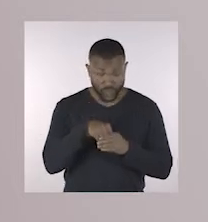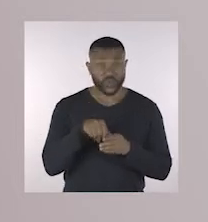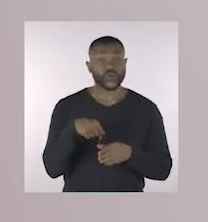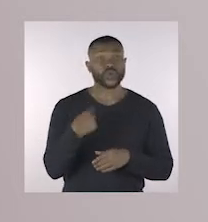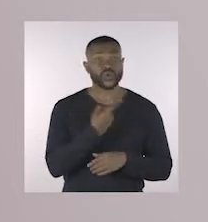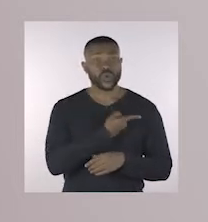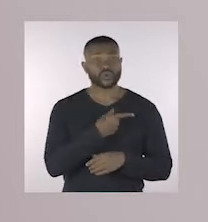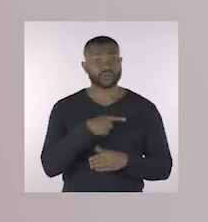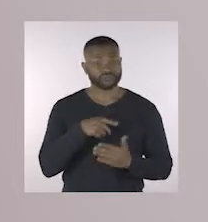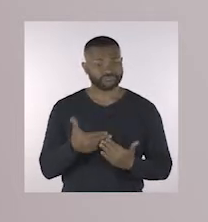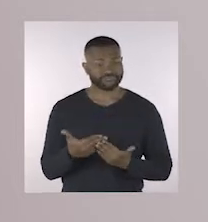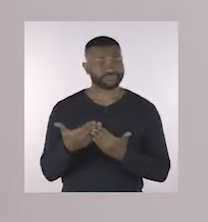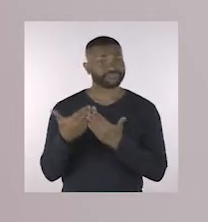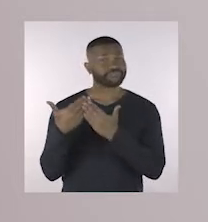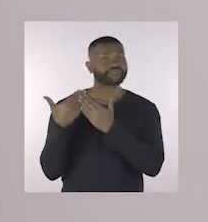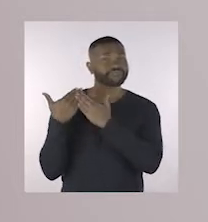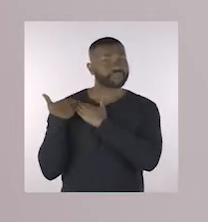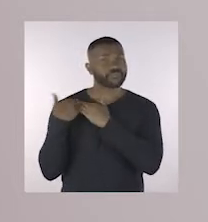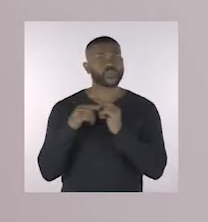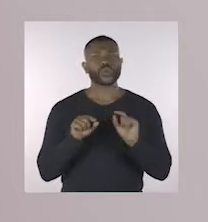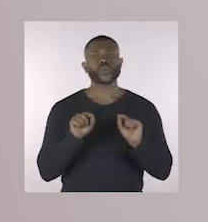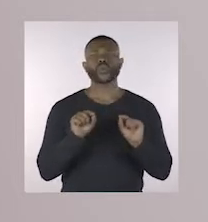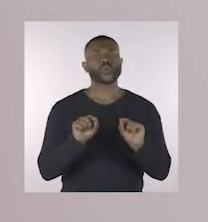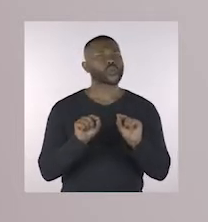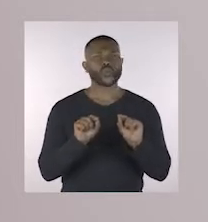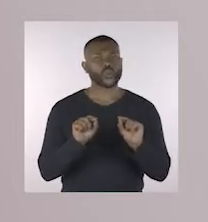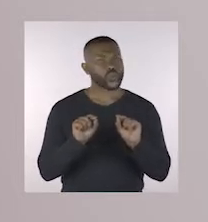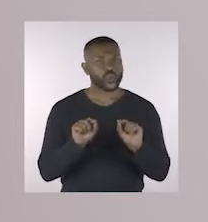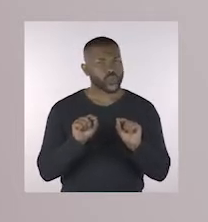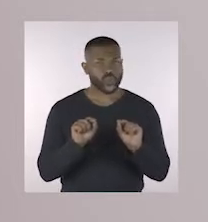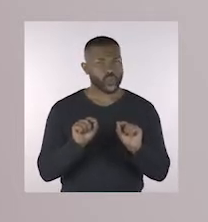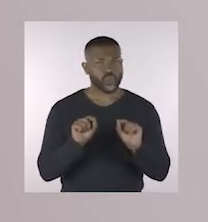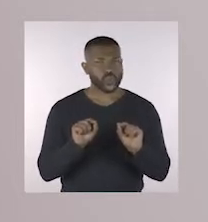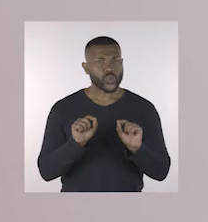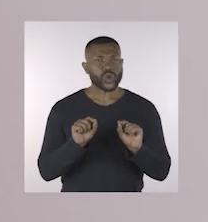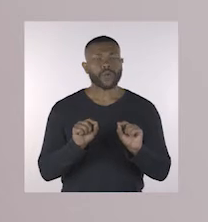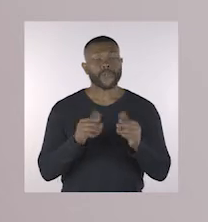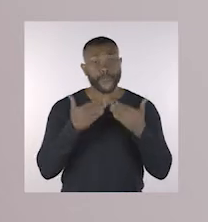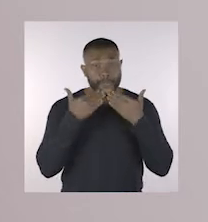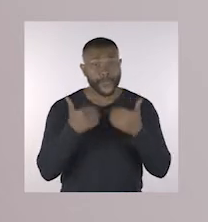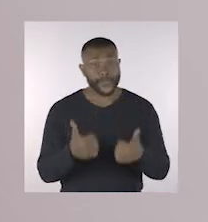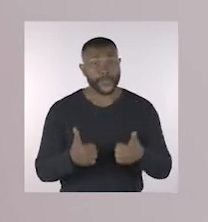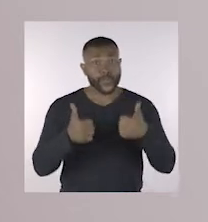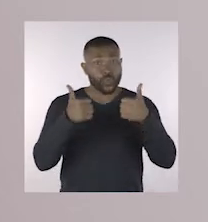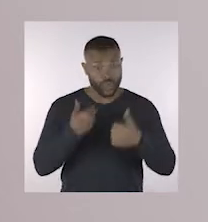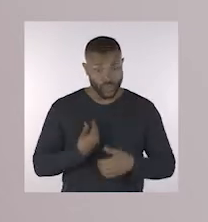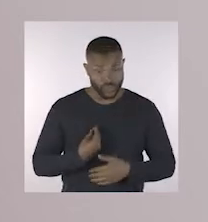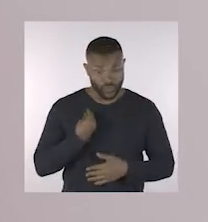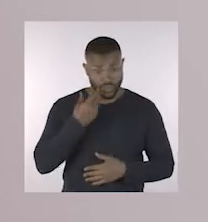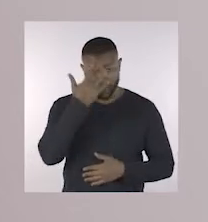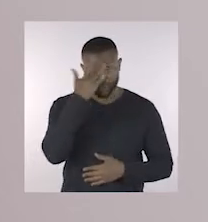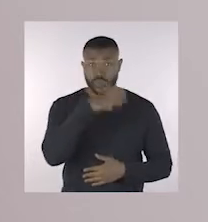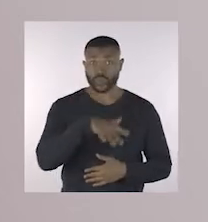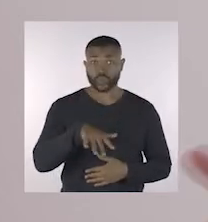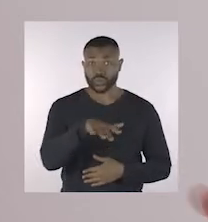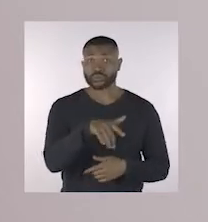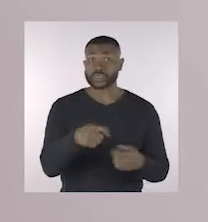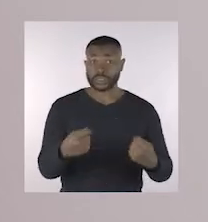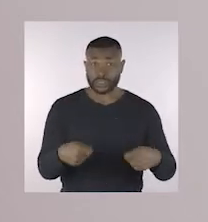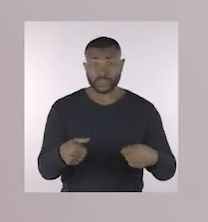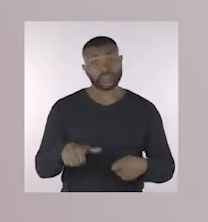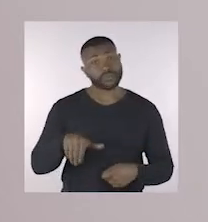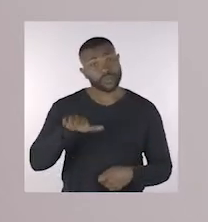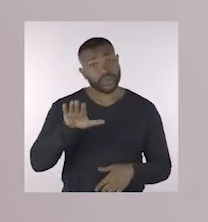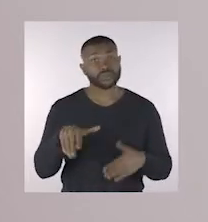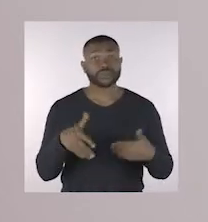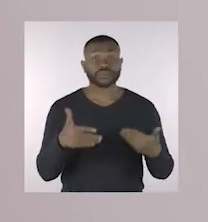ganhando essa eleição a gente tem a responsabilidade de resolver a melhorar a vida das pessoas